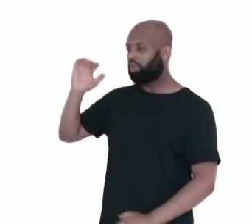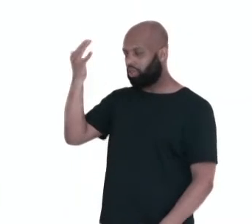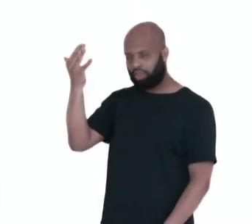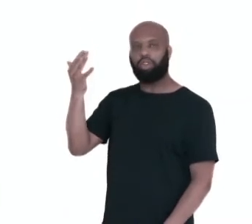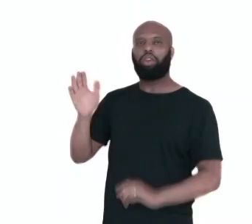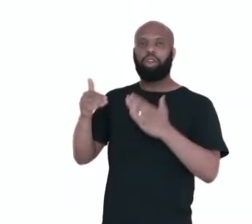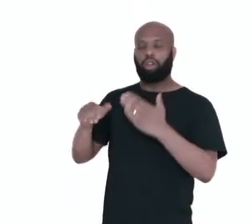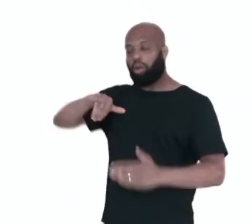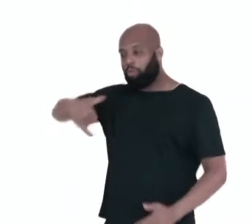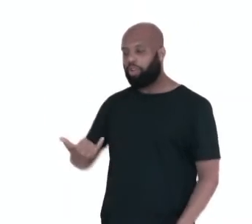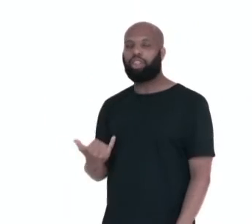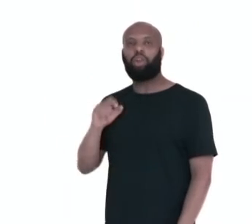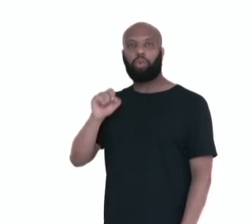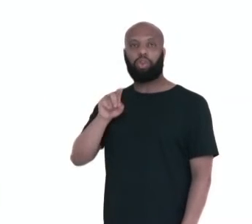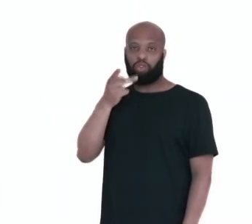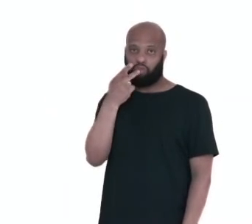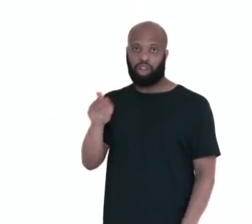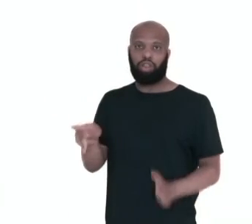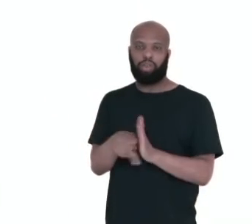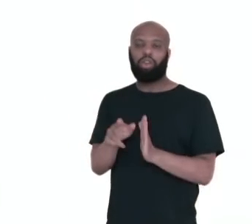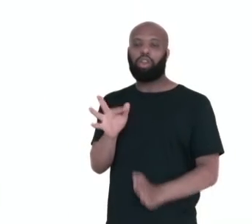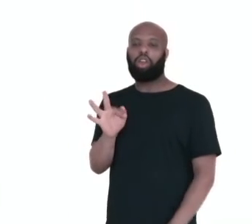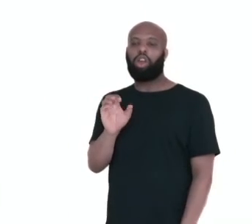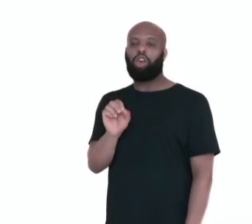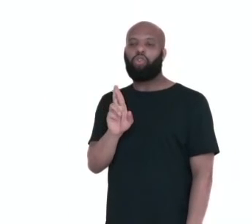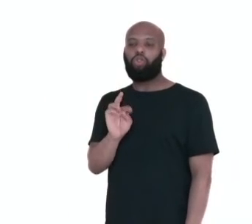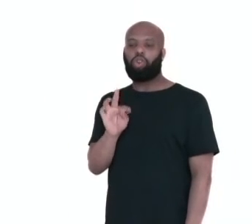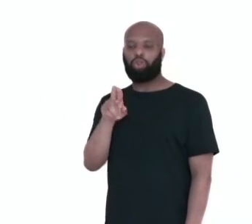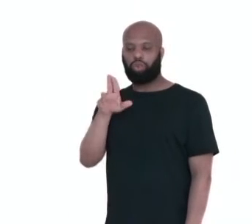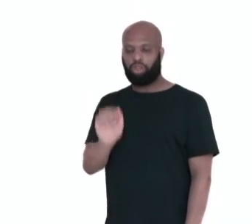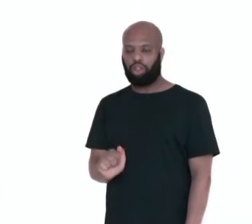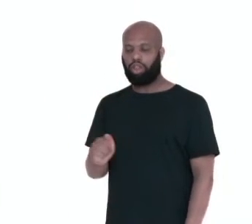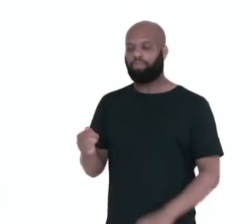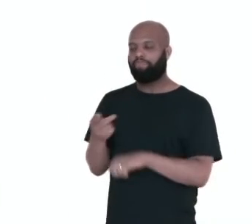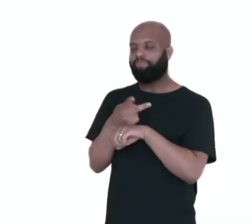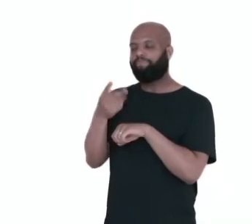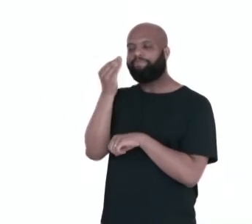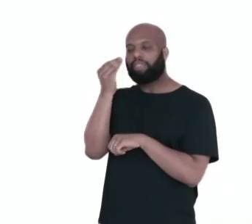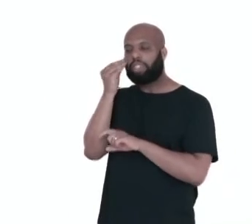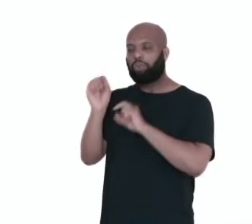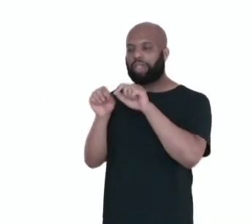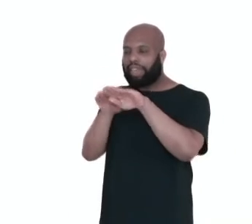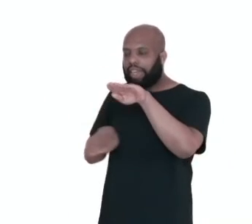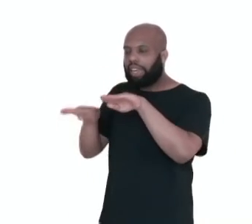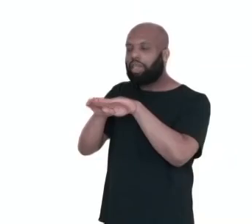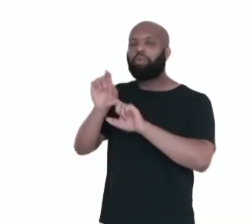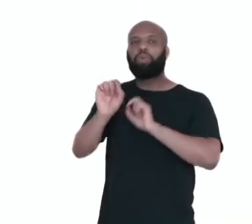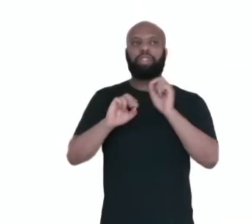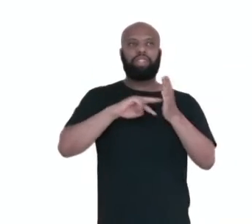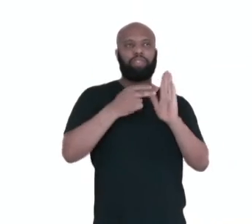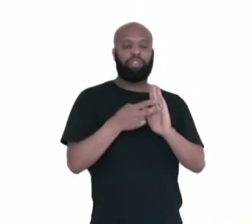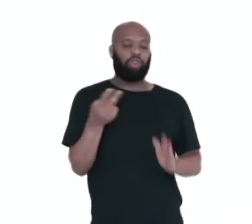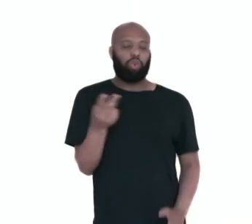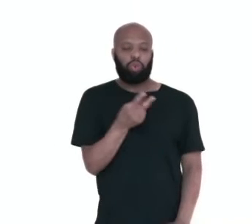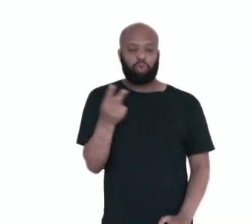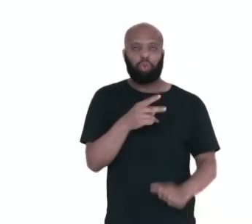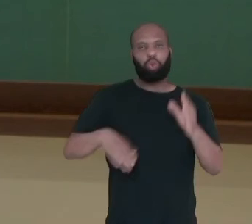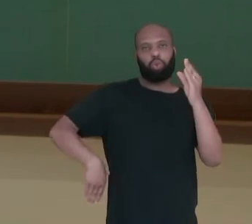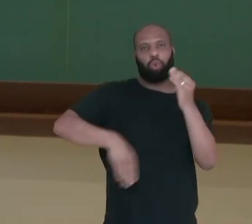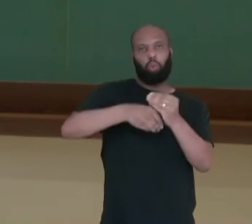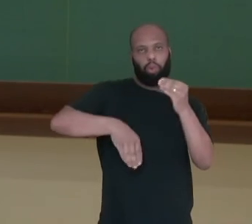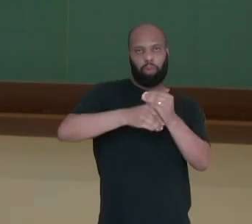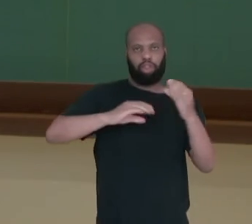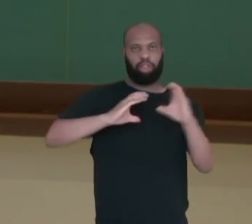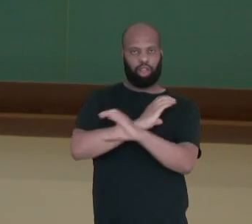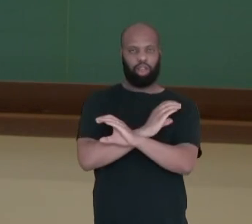acontecimentos, aquilo que ele chama de fortuna. Buscando uma posição de consenso, podemos dizer que ambas se complementam,